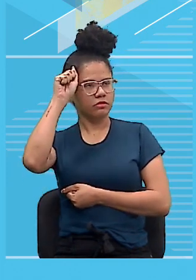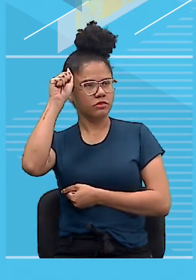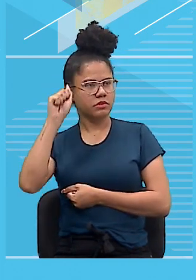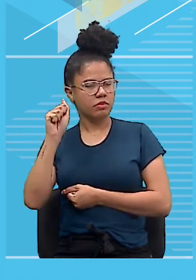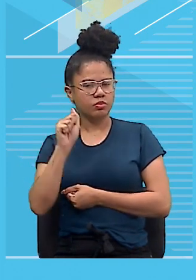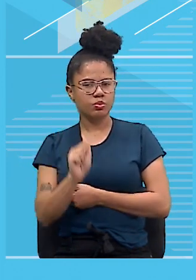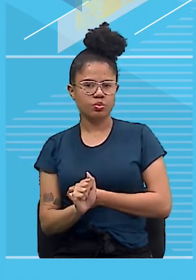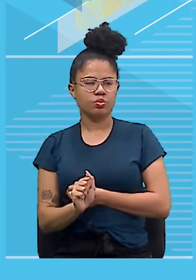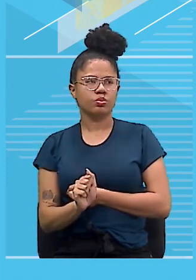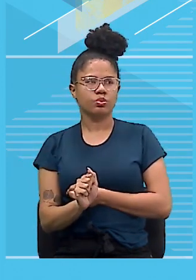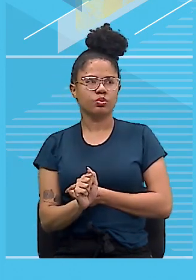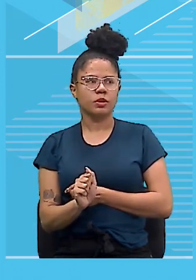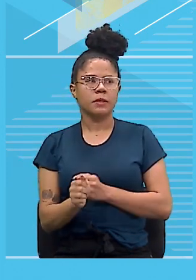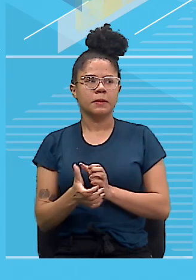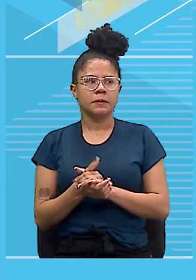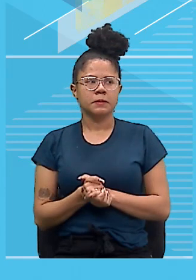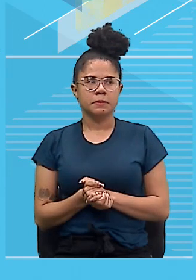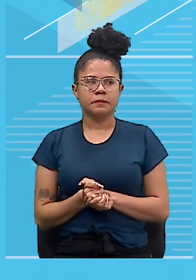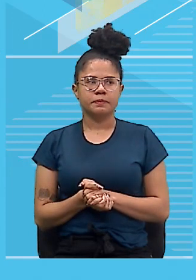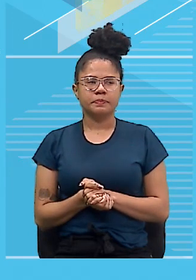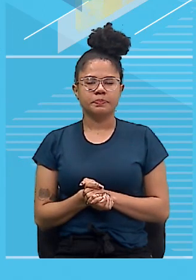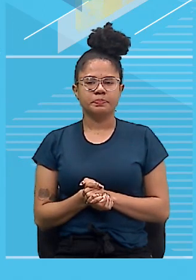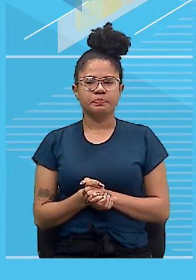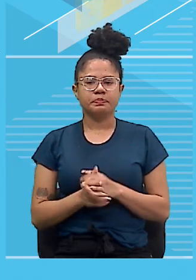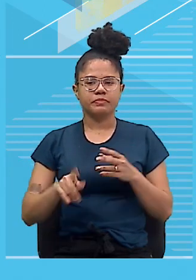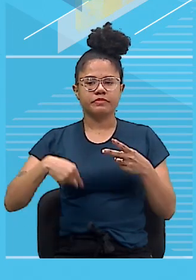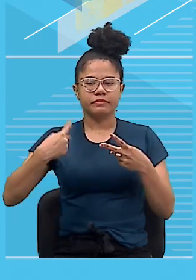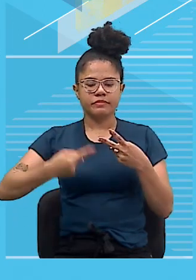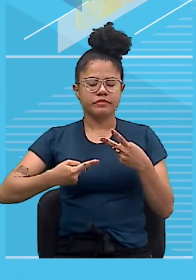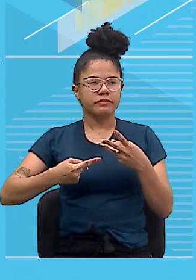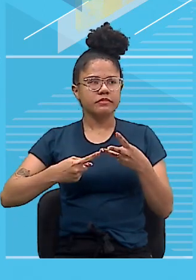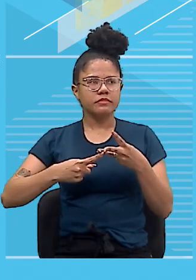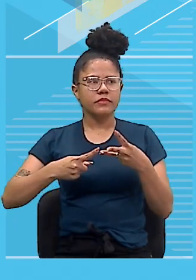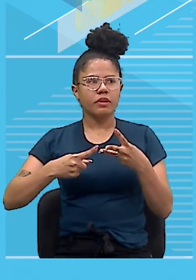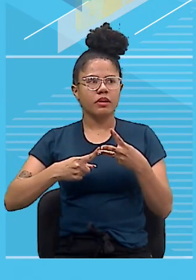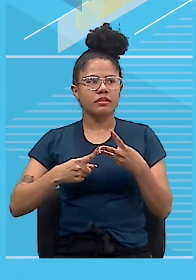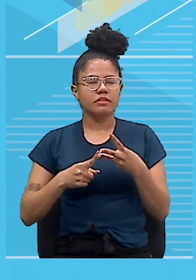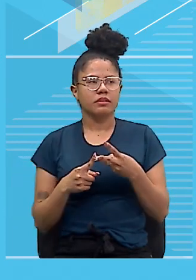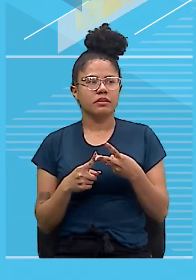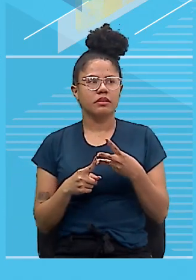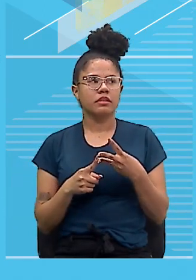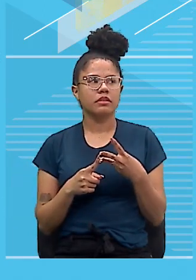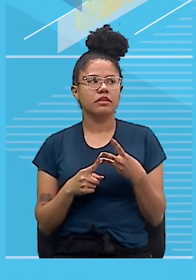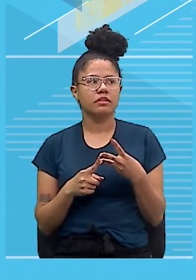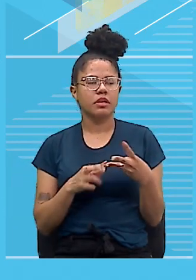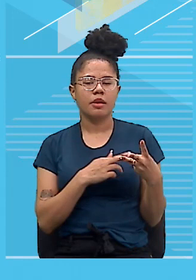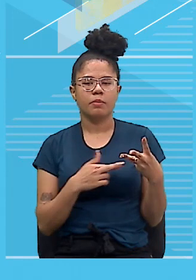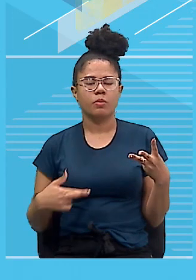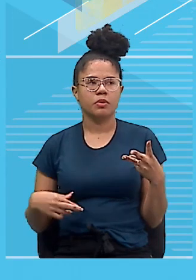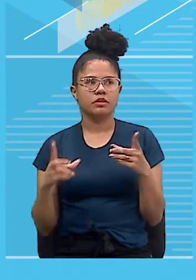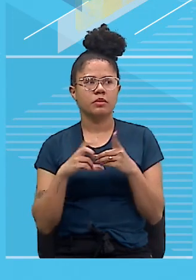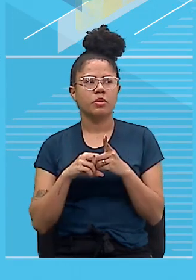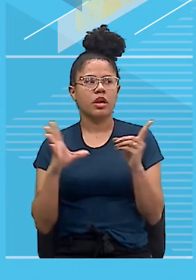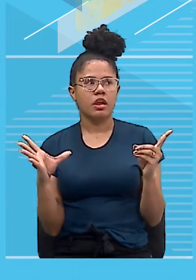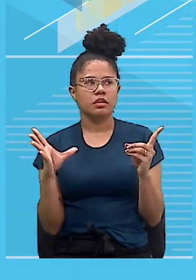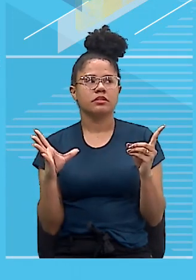e Sudão do Sul depois a gente deu um salto e fomos até a república democrática do